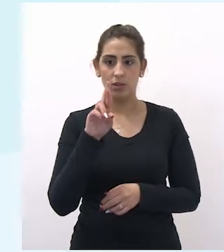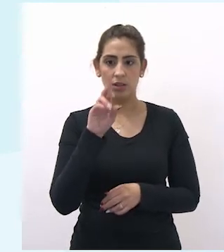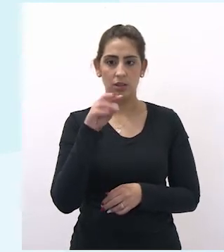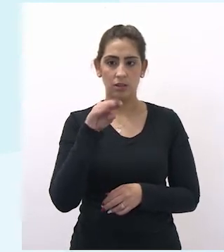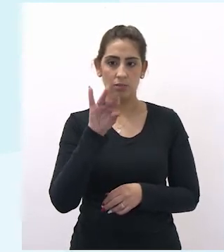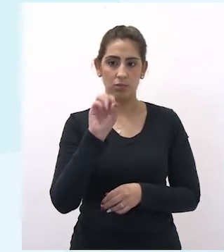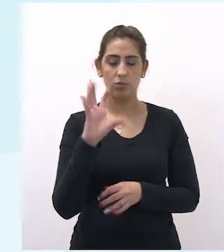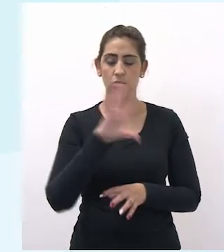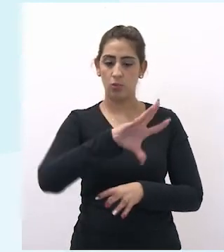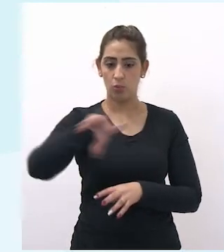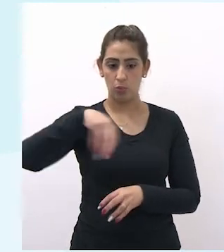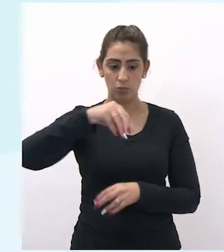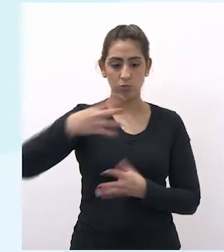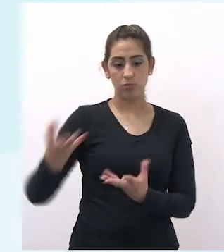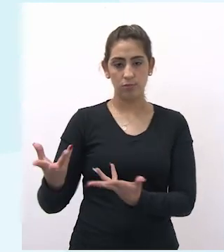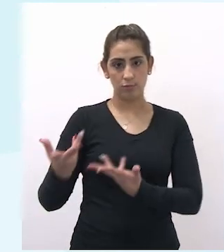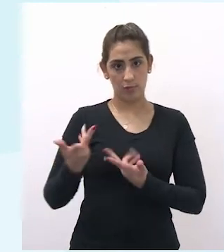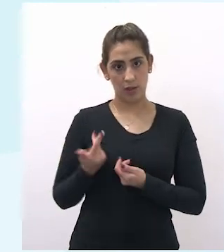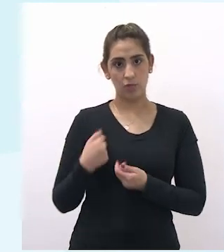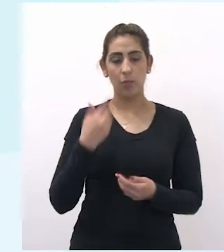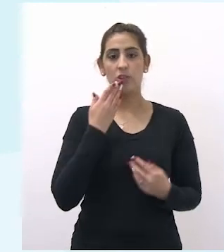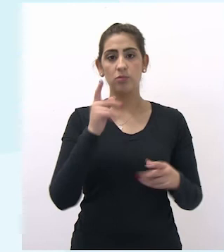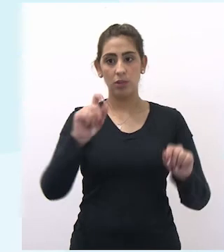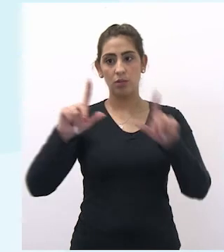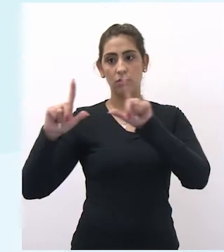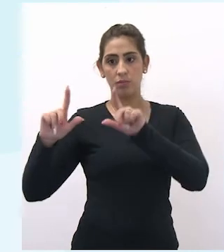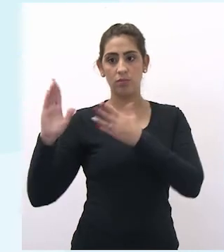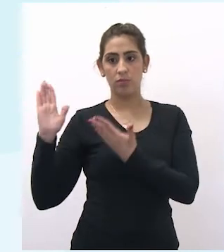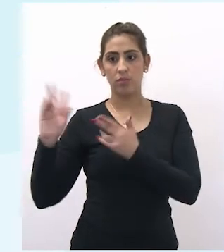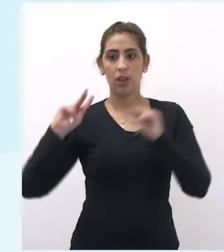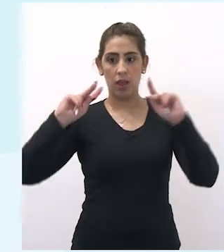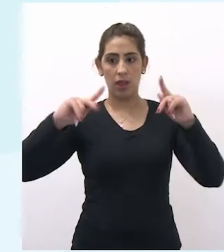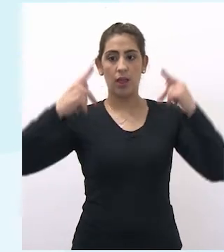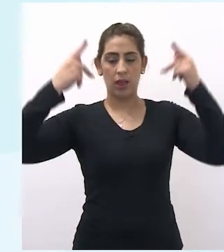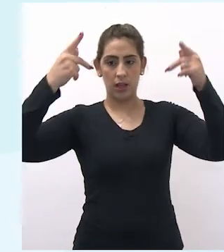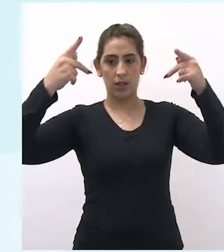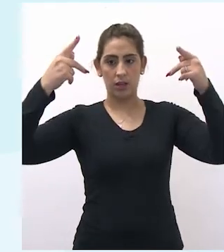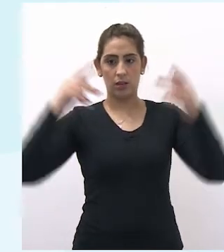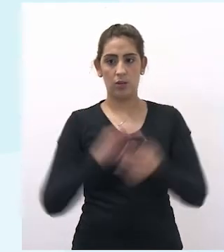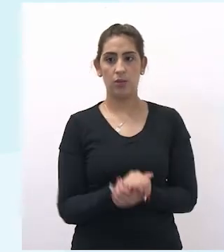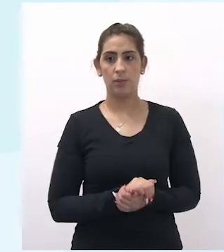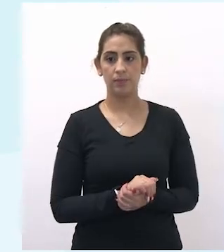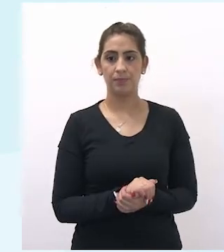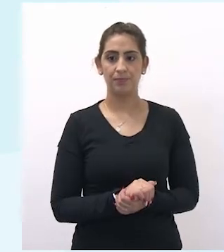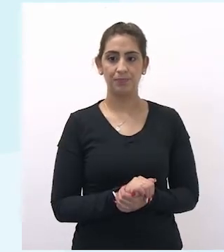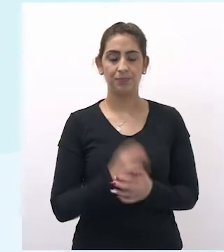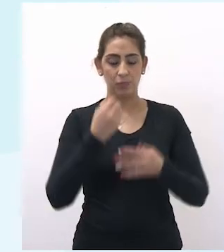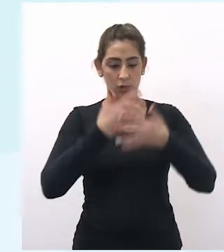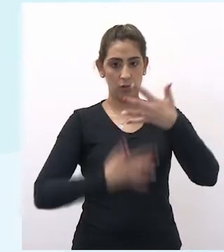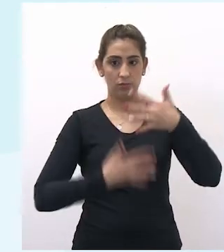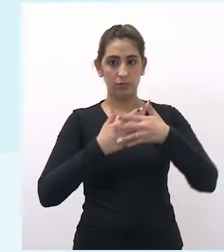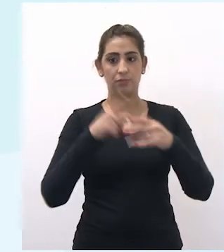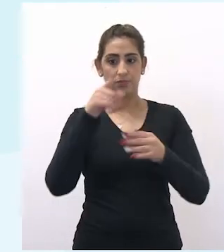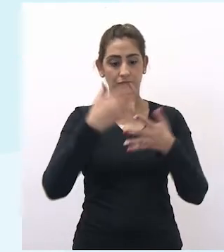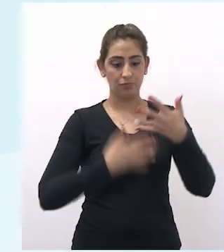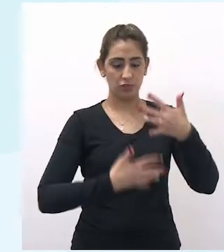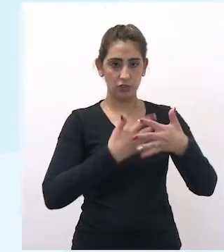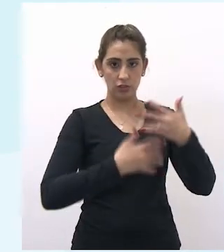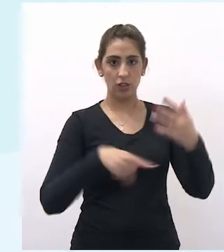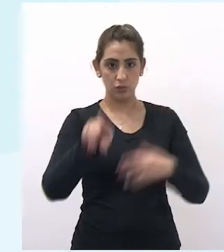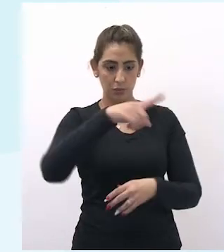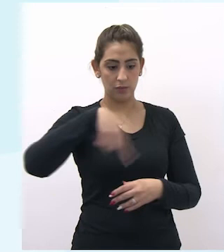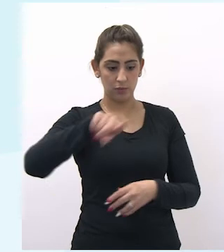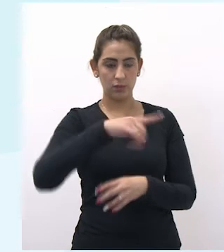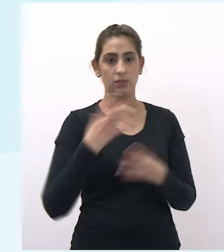convidados. Vou pedir para o Carlos deixar o link de inscrição, o formulário, né, de inscrição aí no chat, colar aí no chat, se